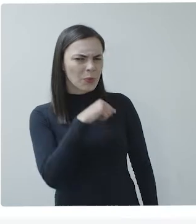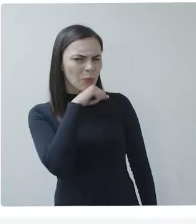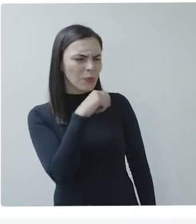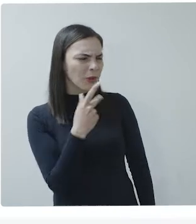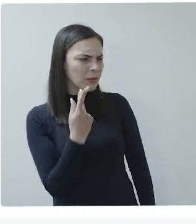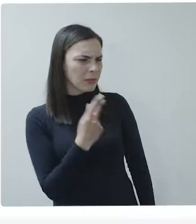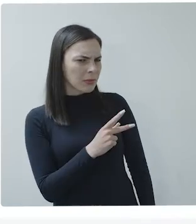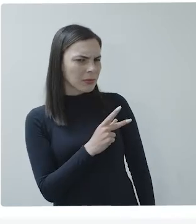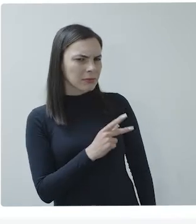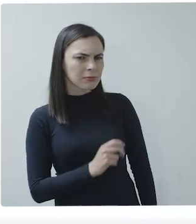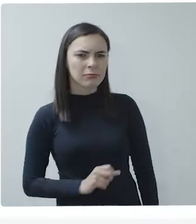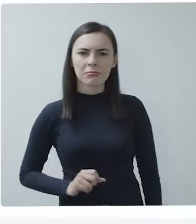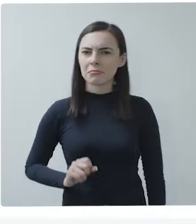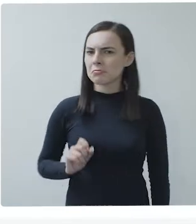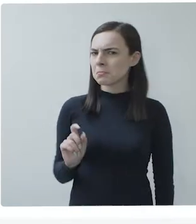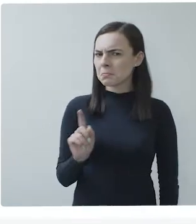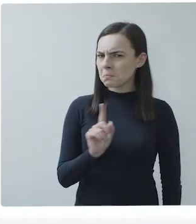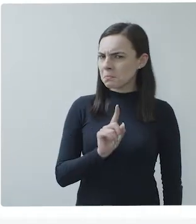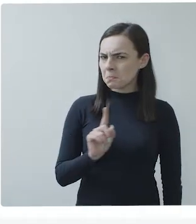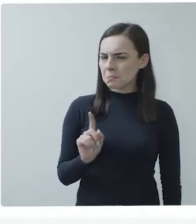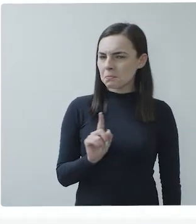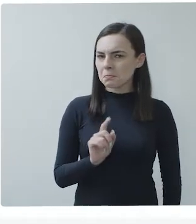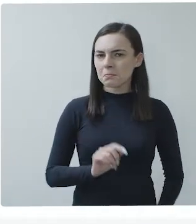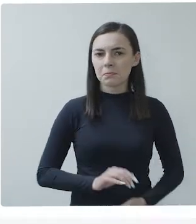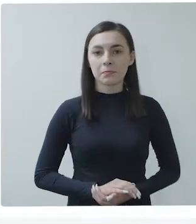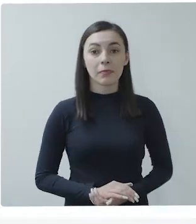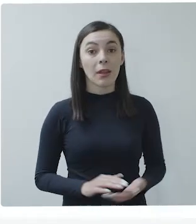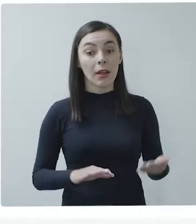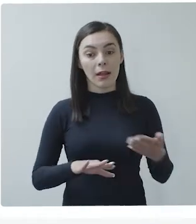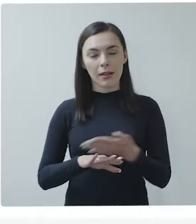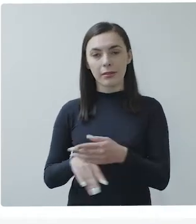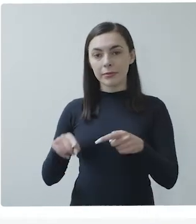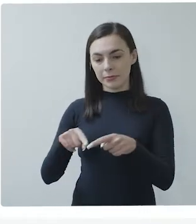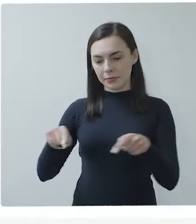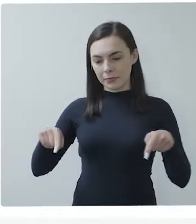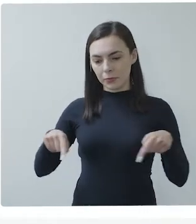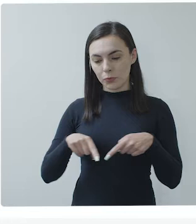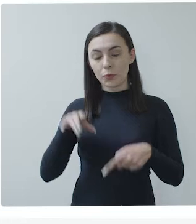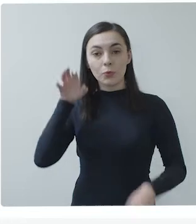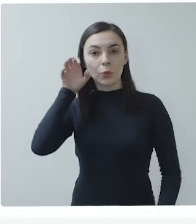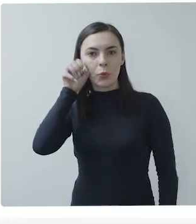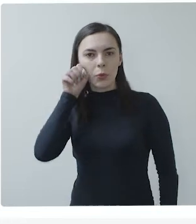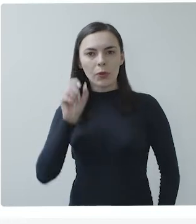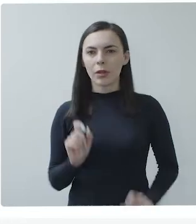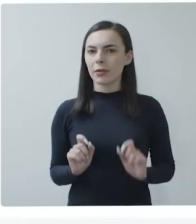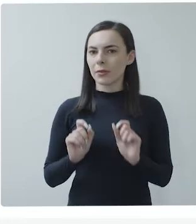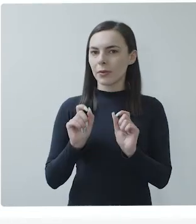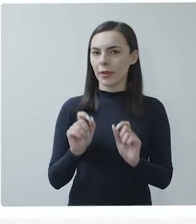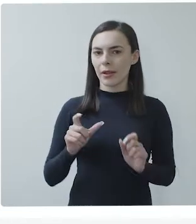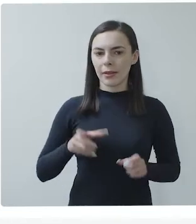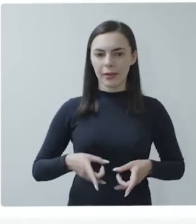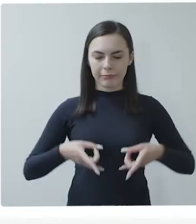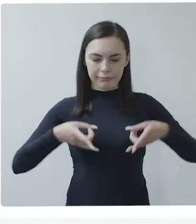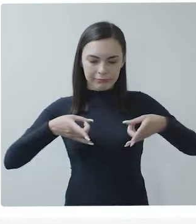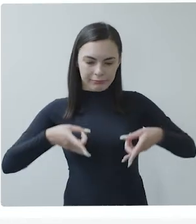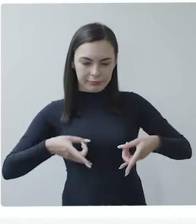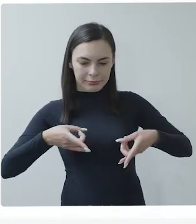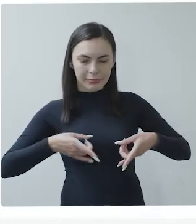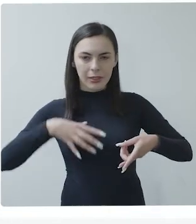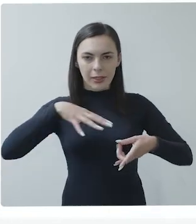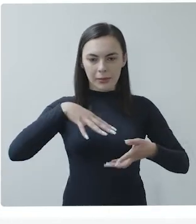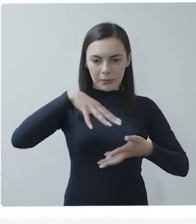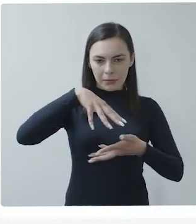mãe? Também não. E eles vão até o quarto e observam o quê? O planeta